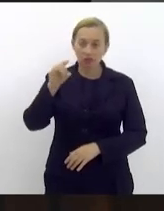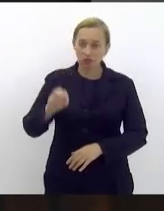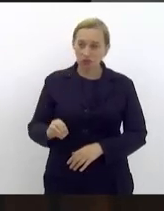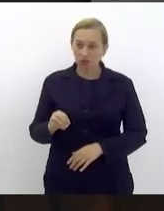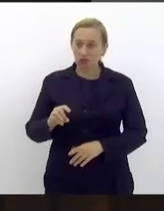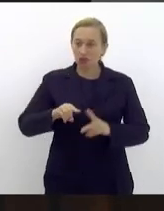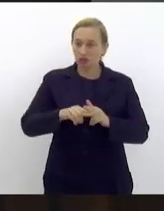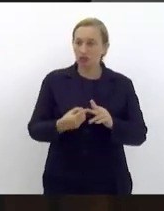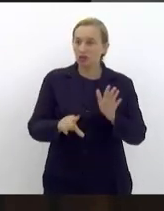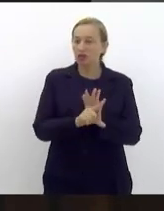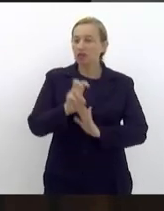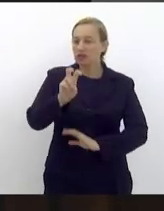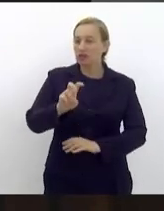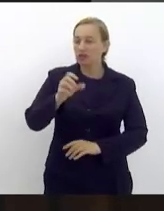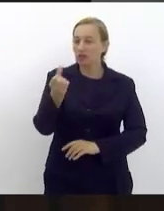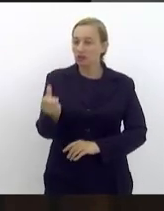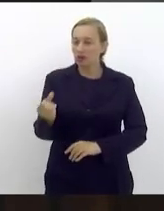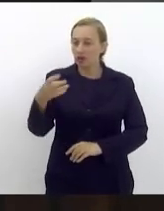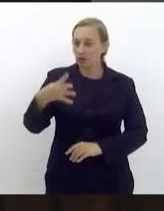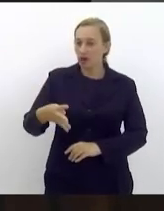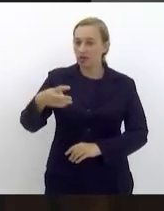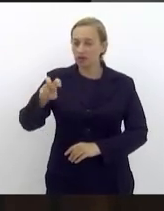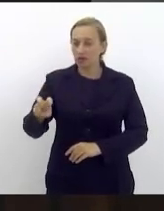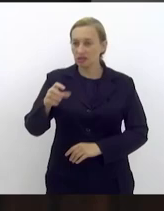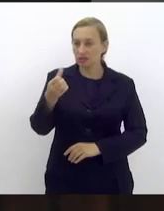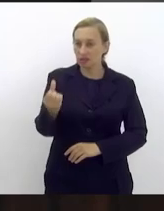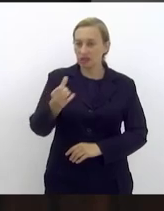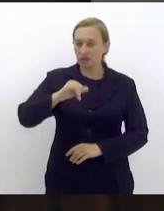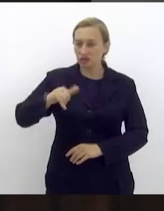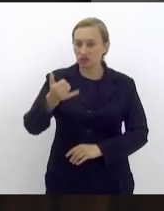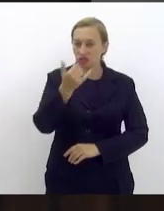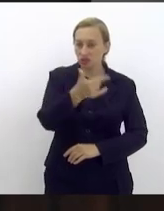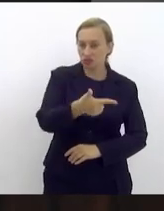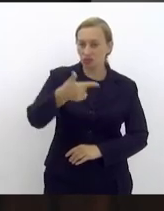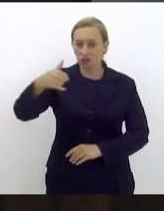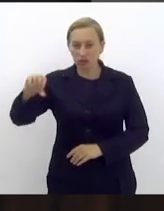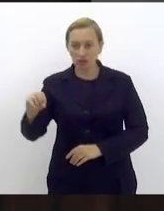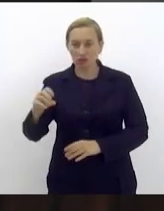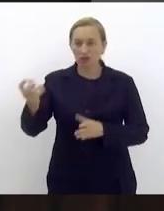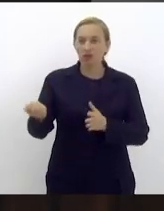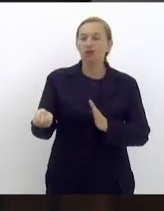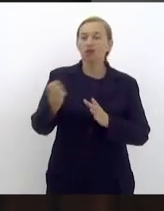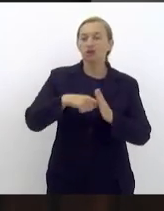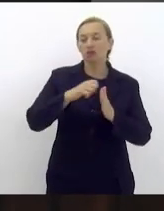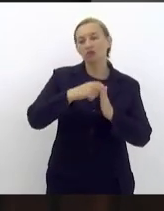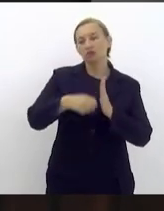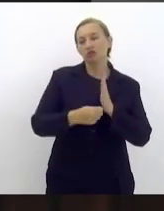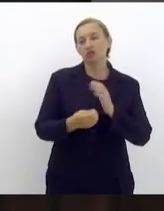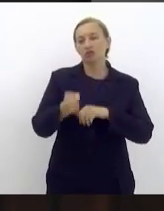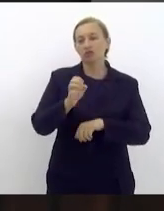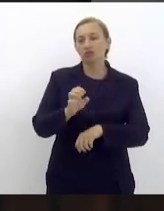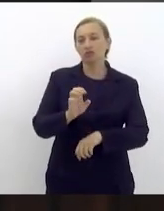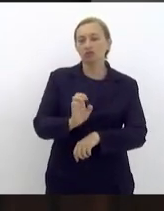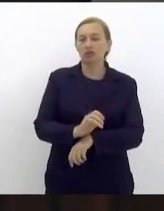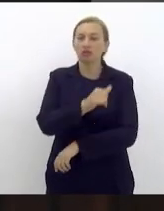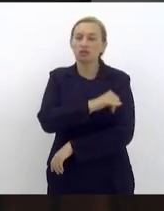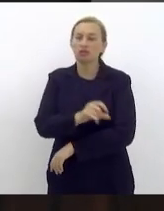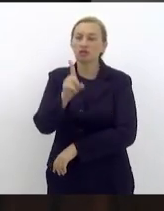altera a lei 5645, de 6 de janeiro de 2010, incluindo no calendário do Estado do Rio de Janeiro o dia da